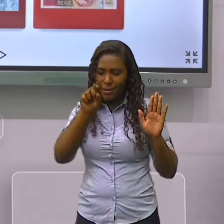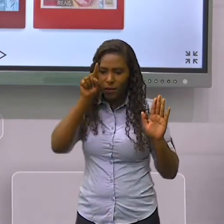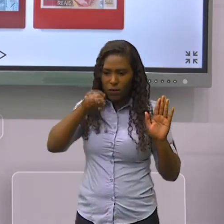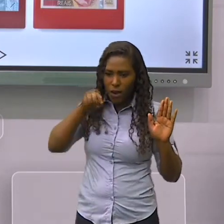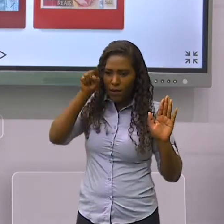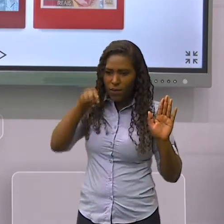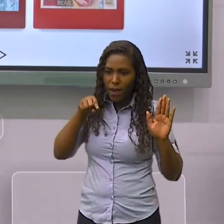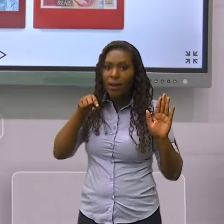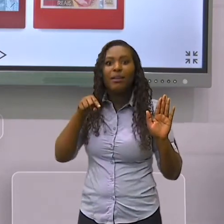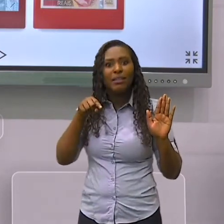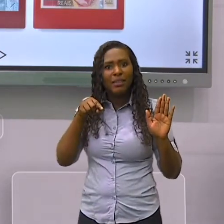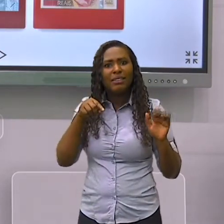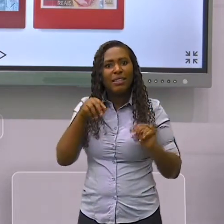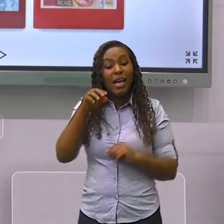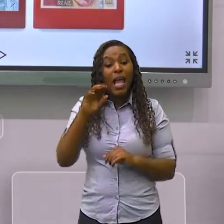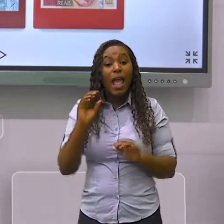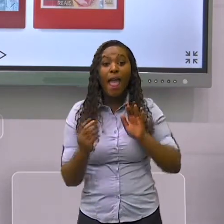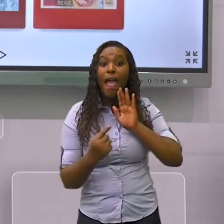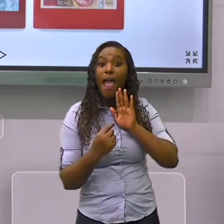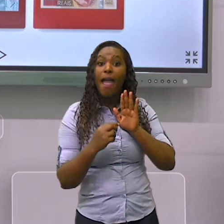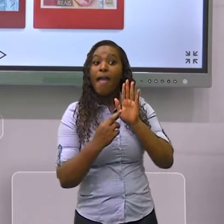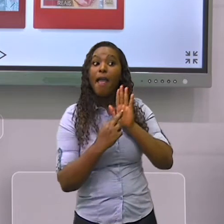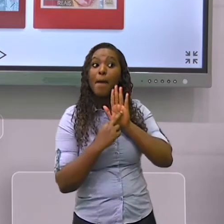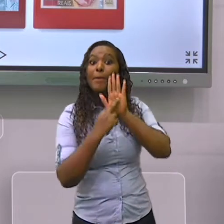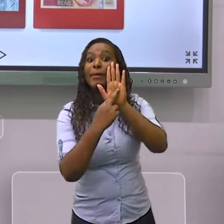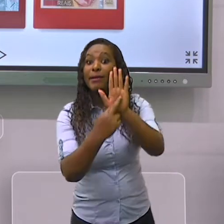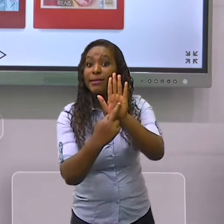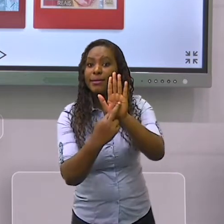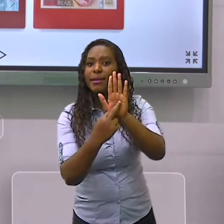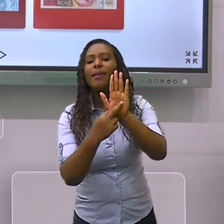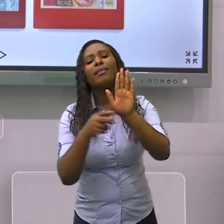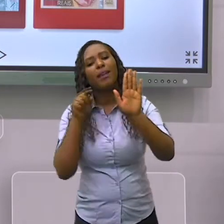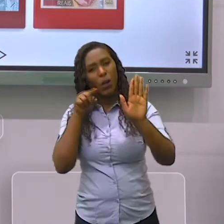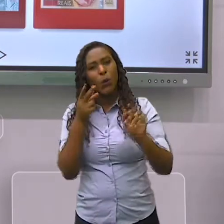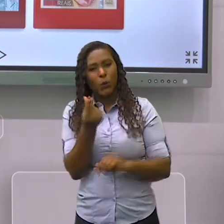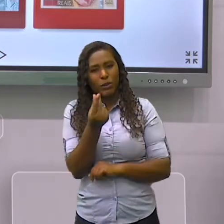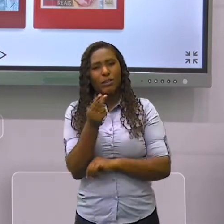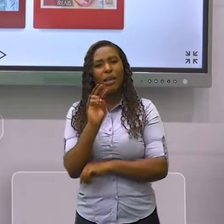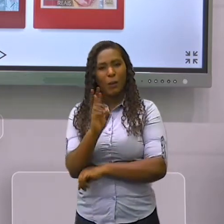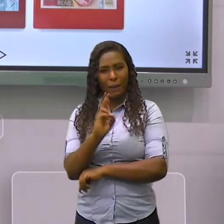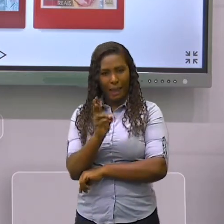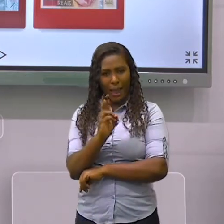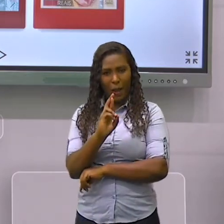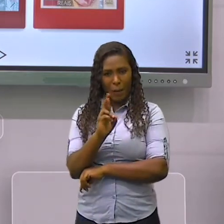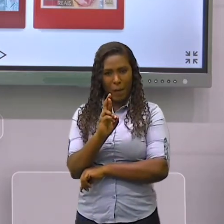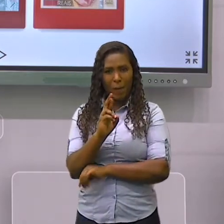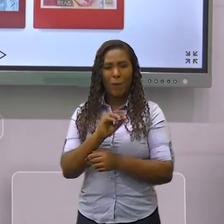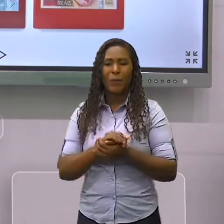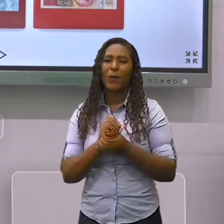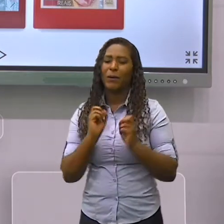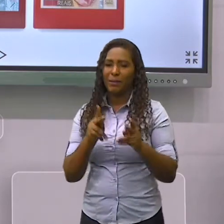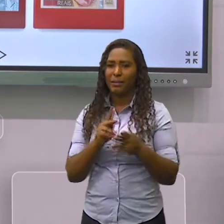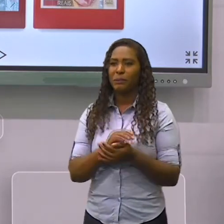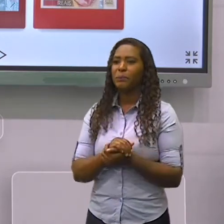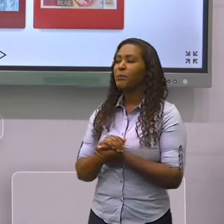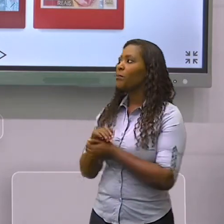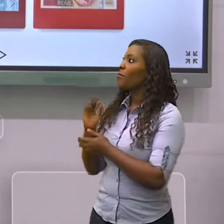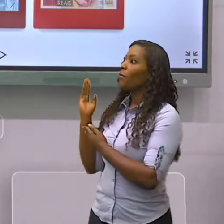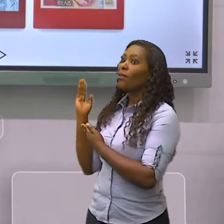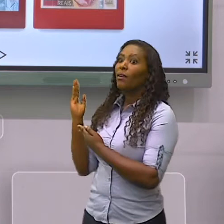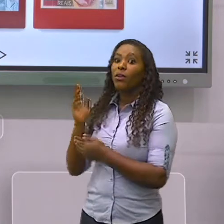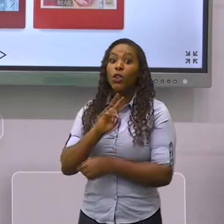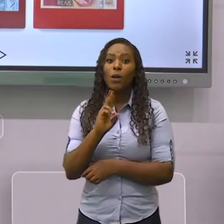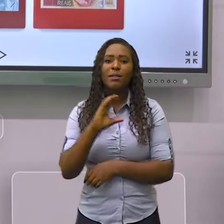a nossa moeda, o nosso sistema monetário, que é o real. Ok? É o cifrão. E qual é